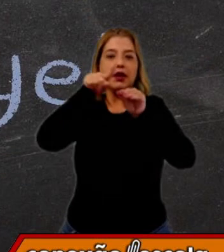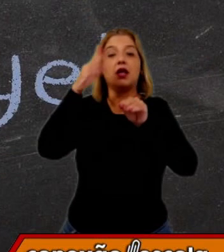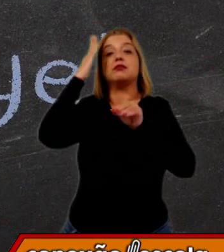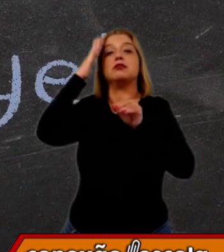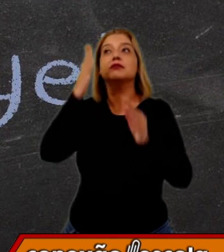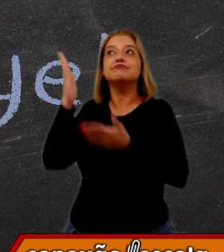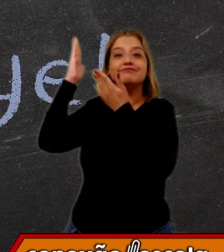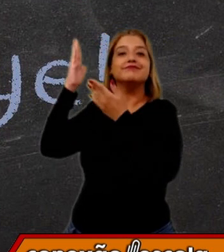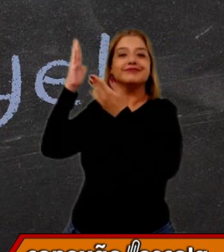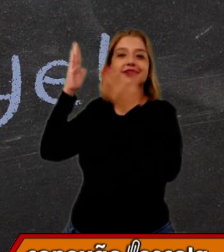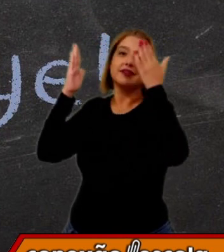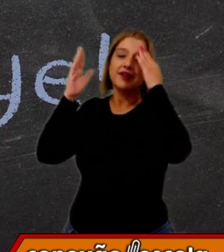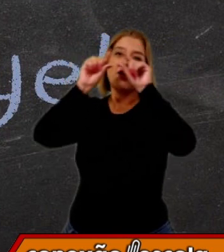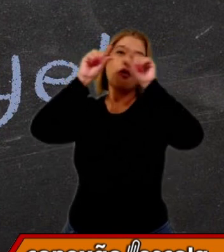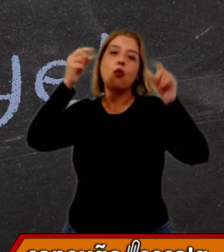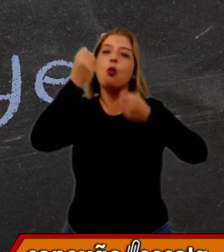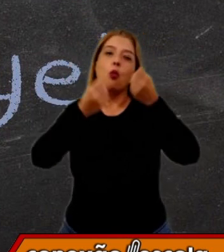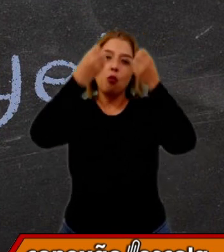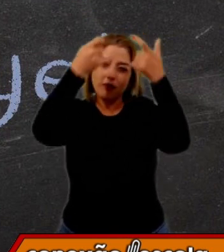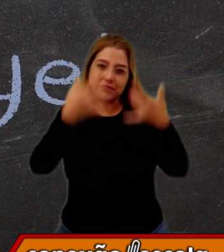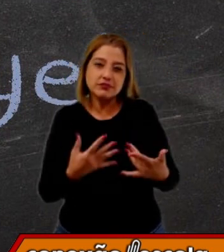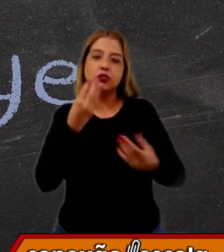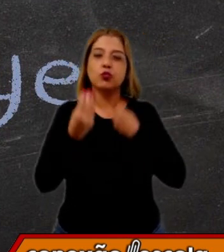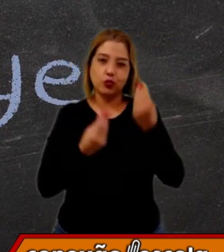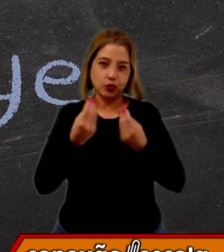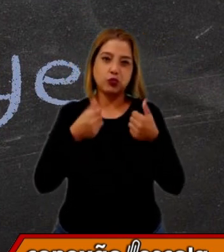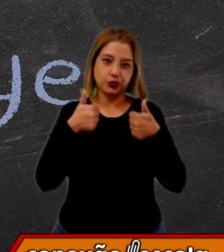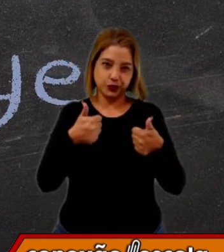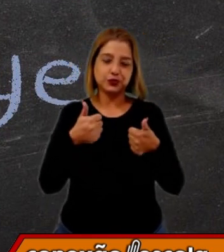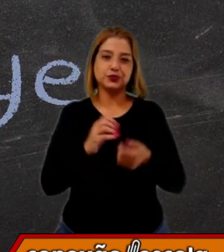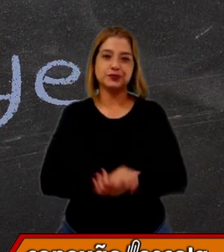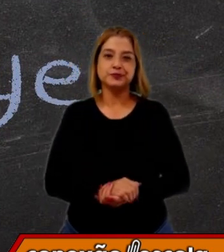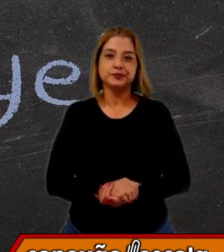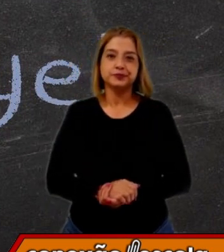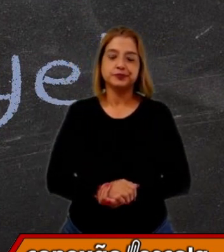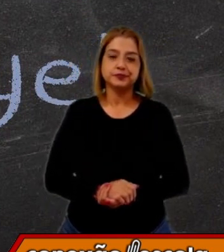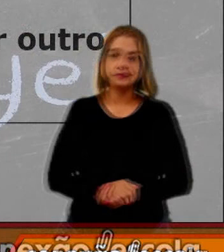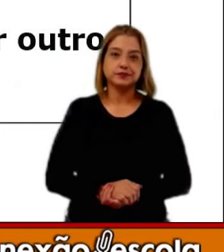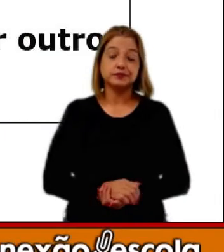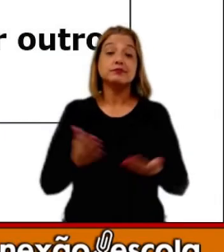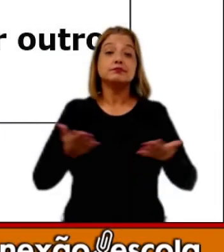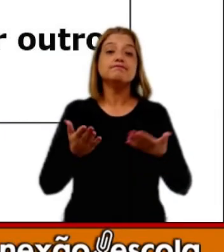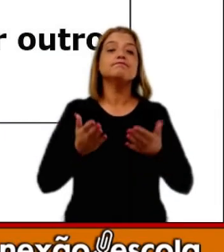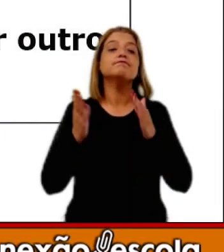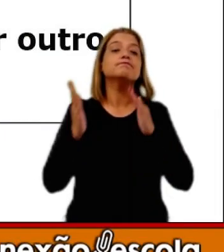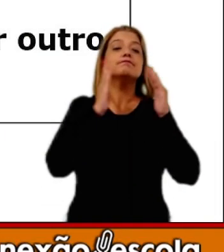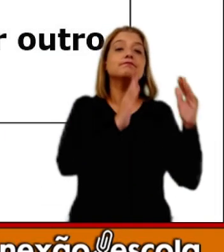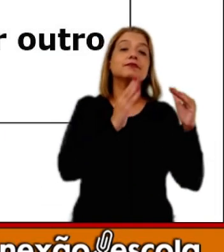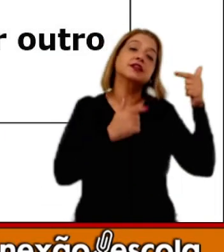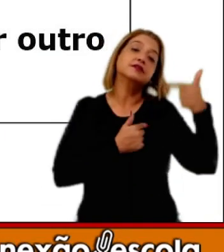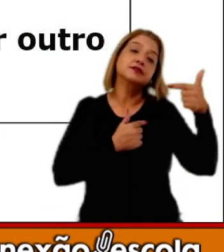em seguida o que eu acabei de ler em inglês só que em português certo e da parte aí ó